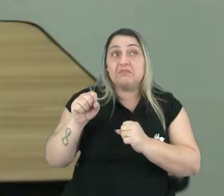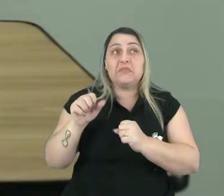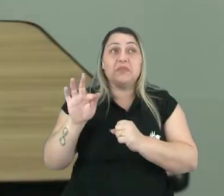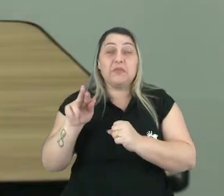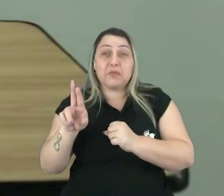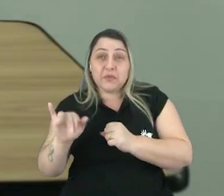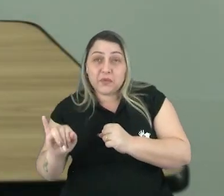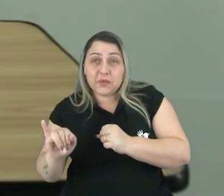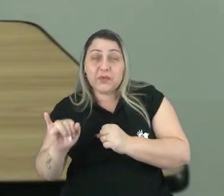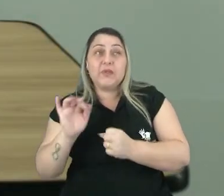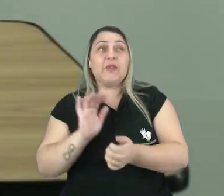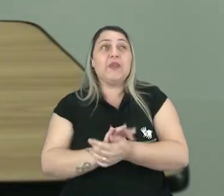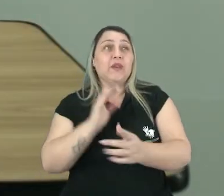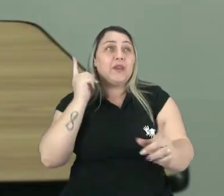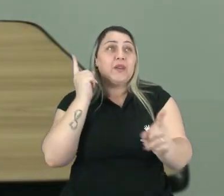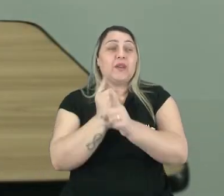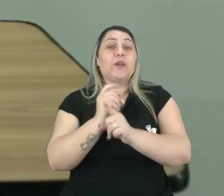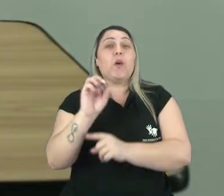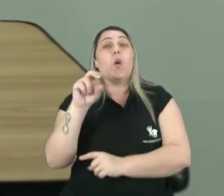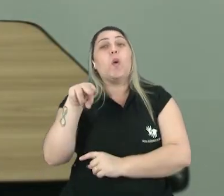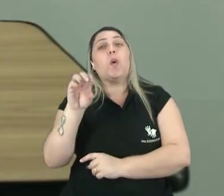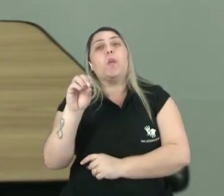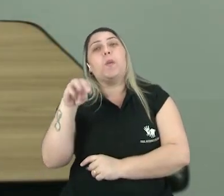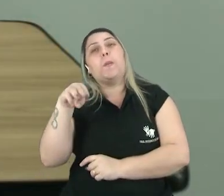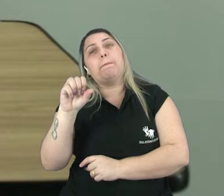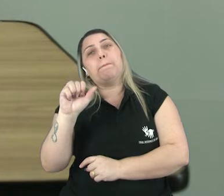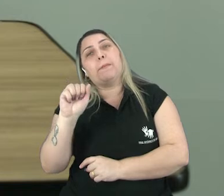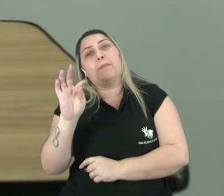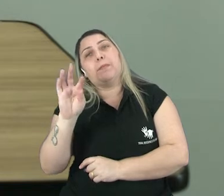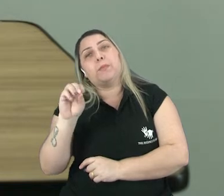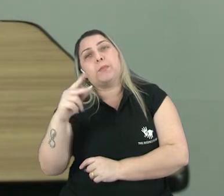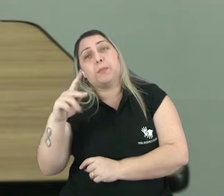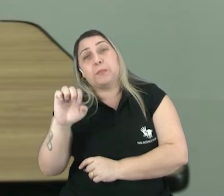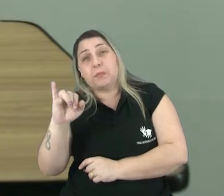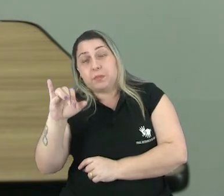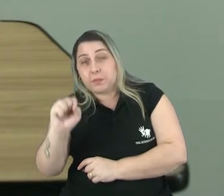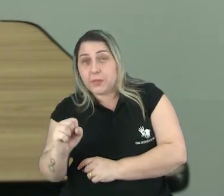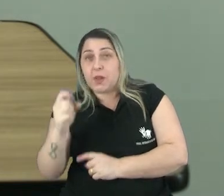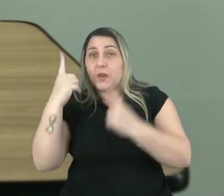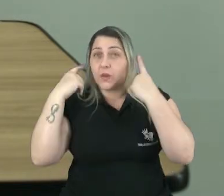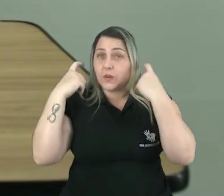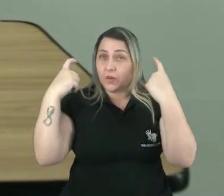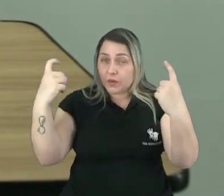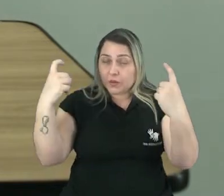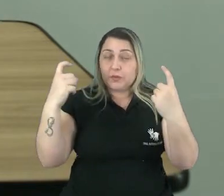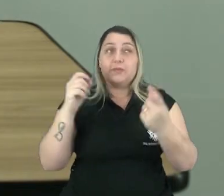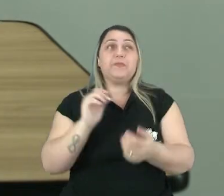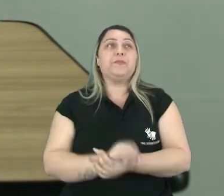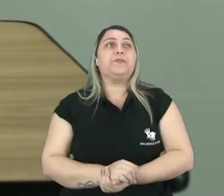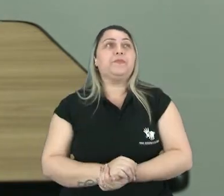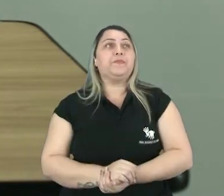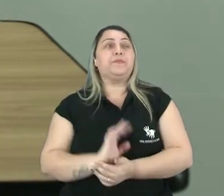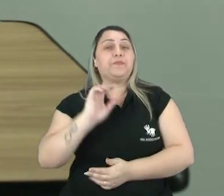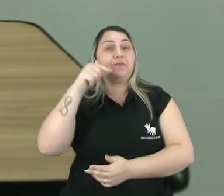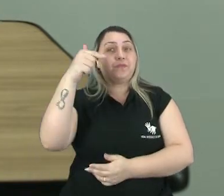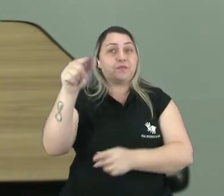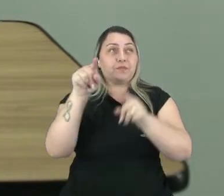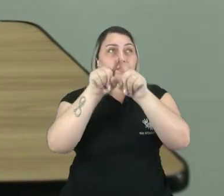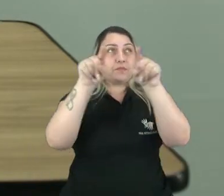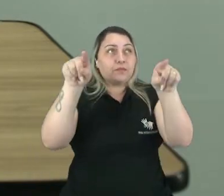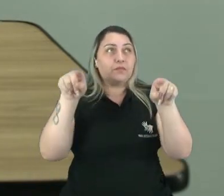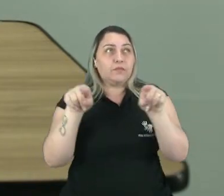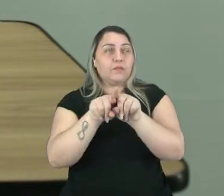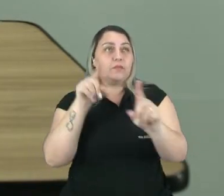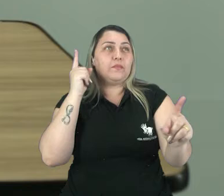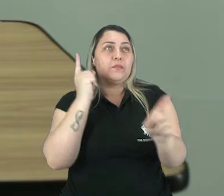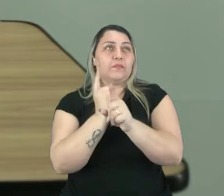nós encontramos as onomatopeias, que são os barulhos, são os sons dos ruídos. Aqui no próximo quadrinho nós